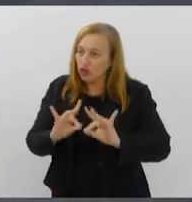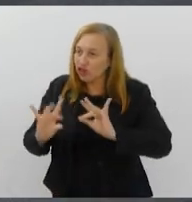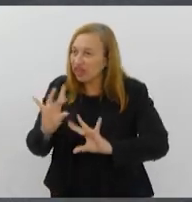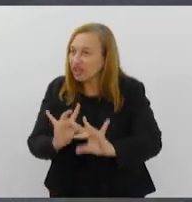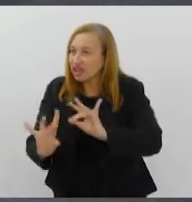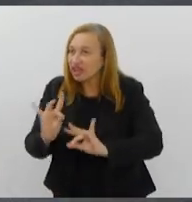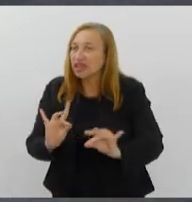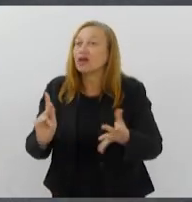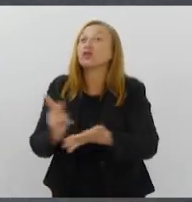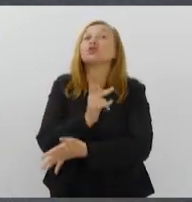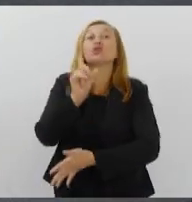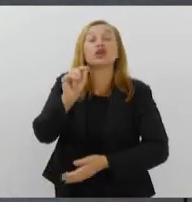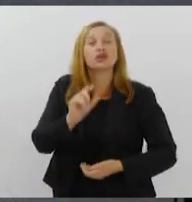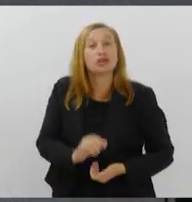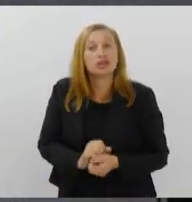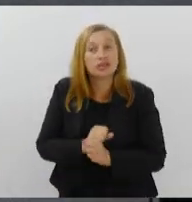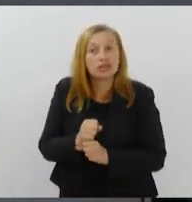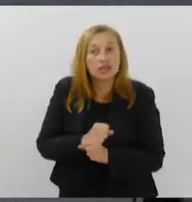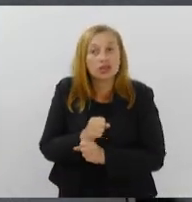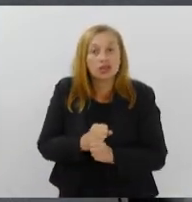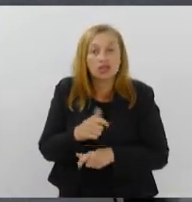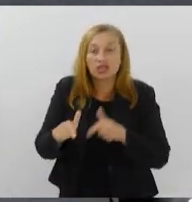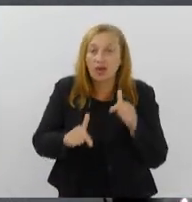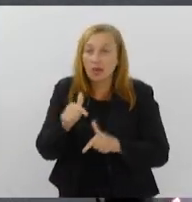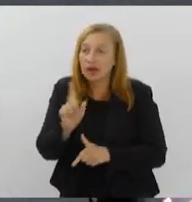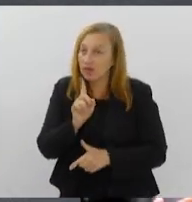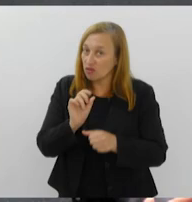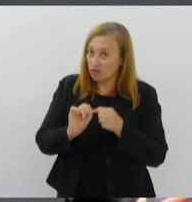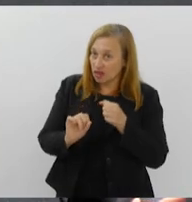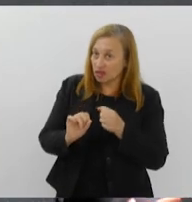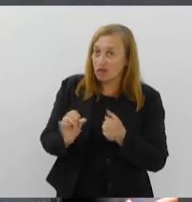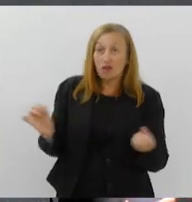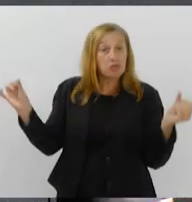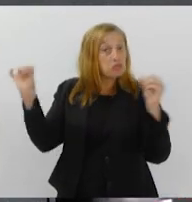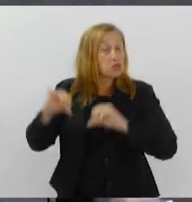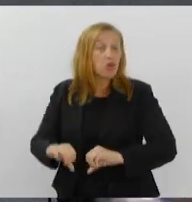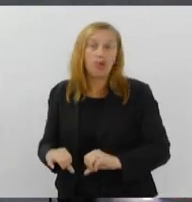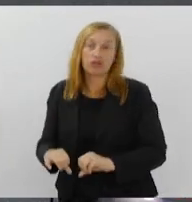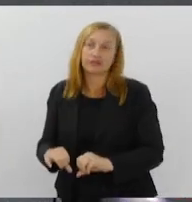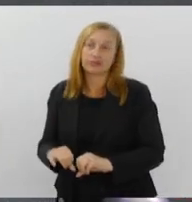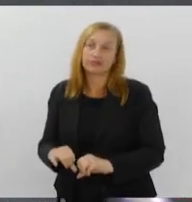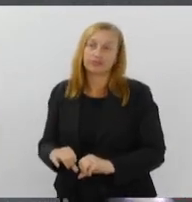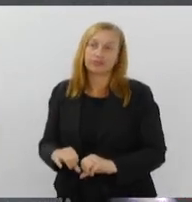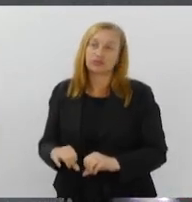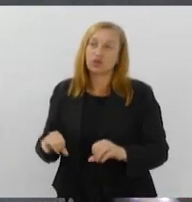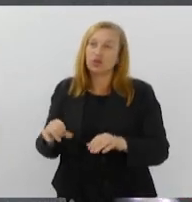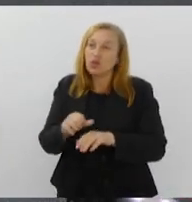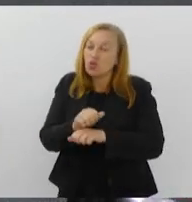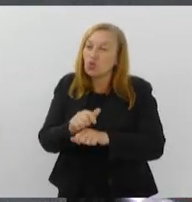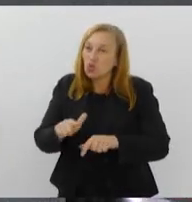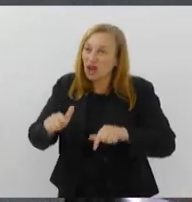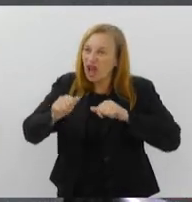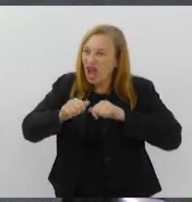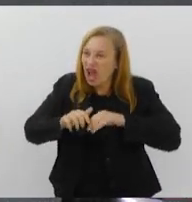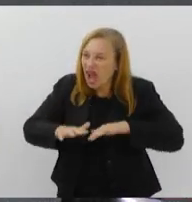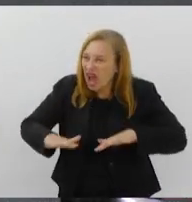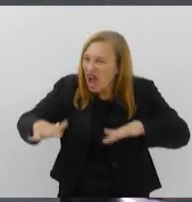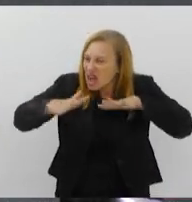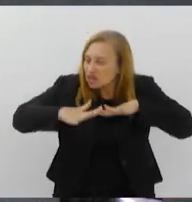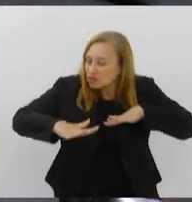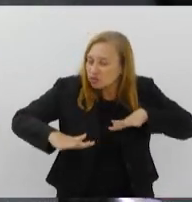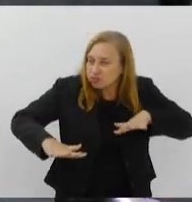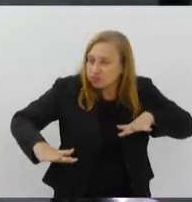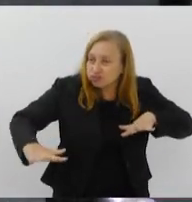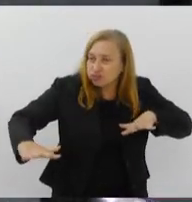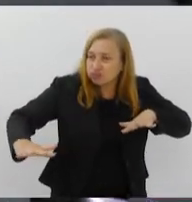que aconteceu? O trabalho não feito saiu ainda mais caro e a região inundou de uma forma